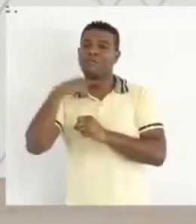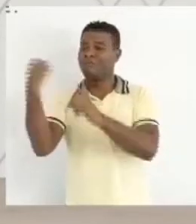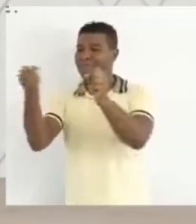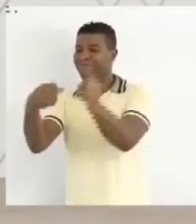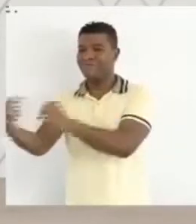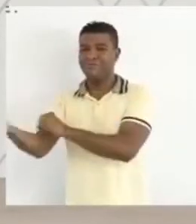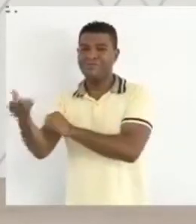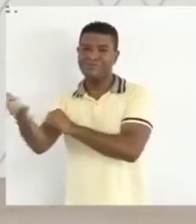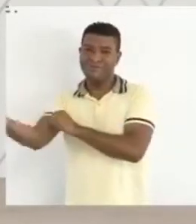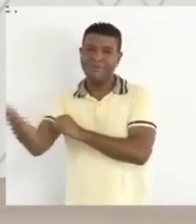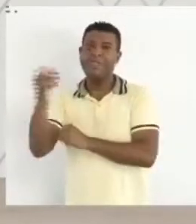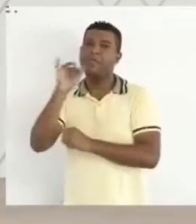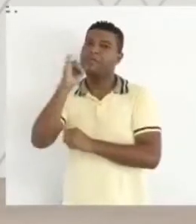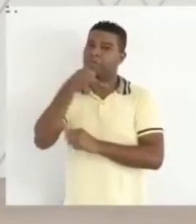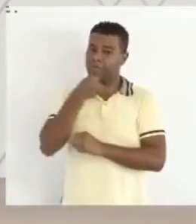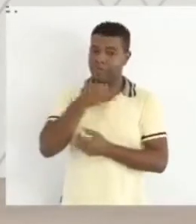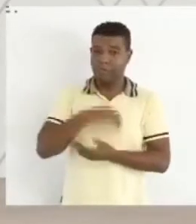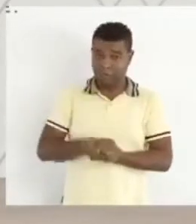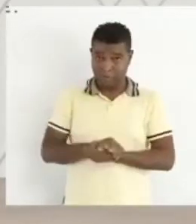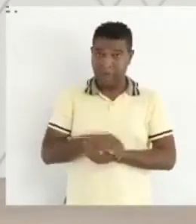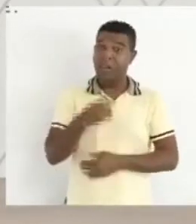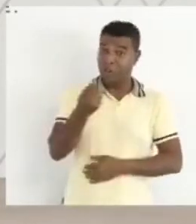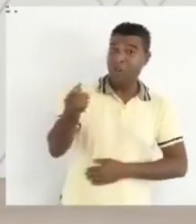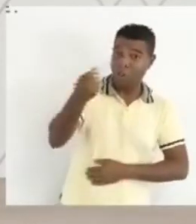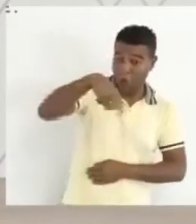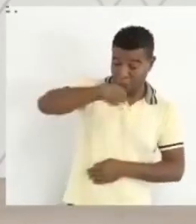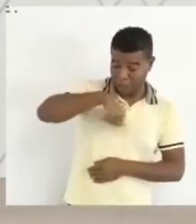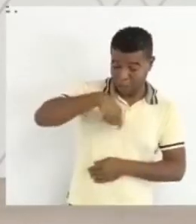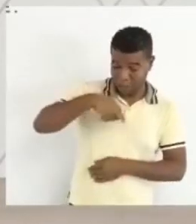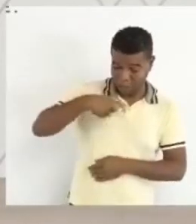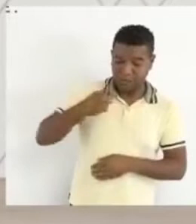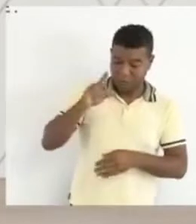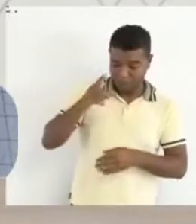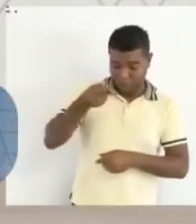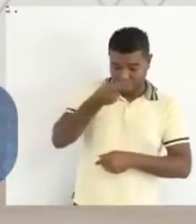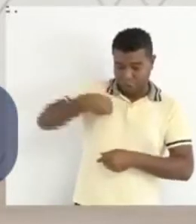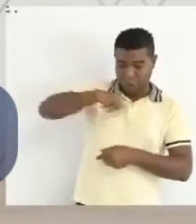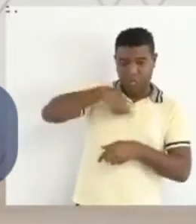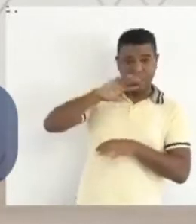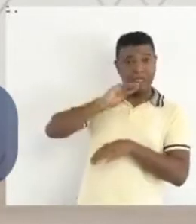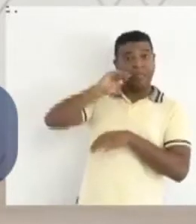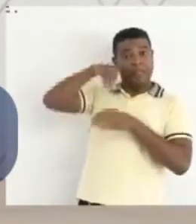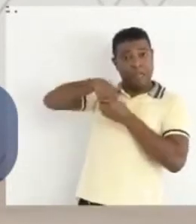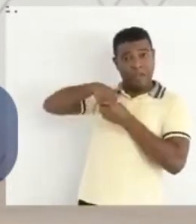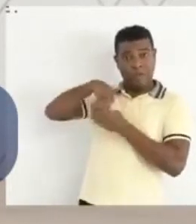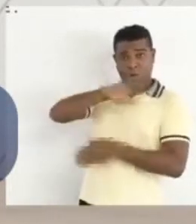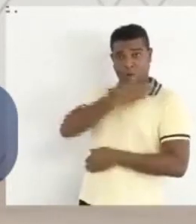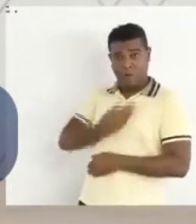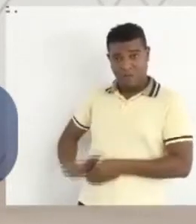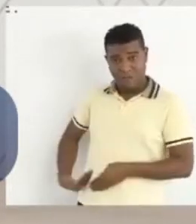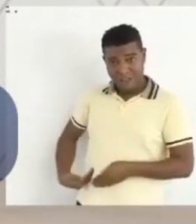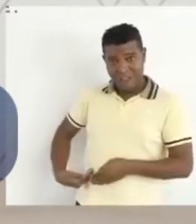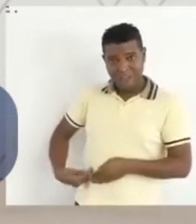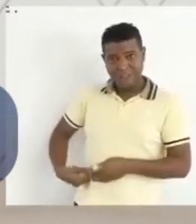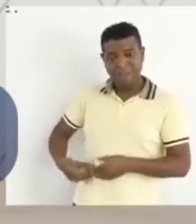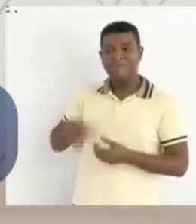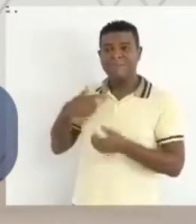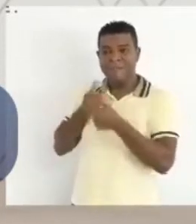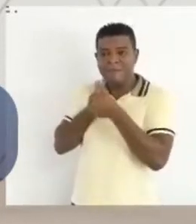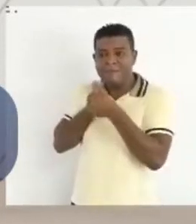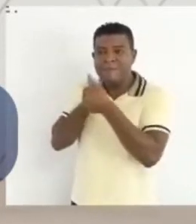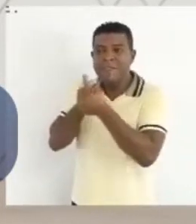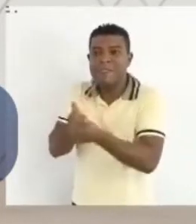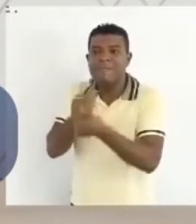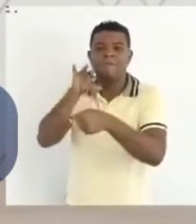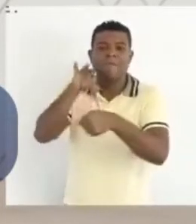Nós estamos acompanhando a evolução da epidemia no estado. Nós tivemos uma certa estabilização